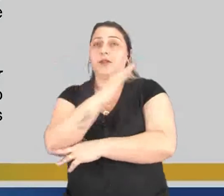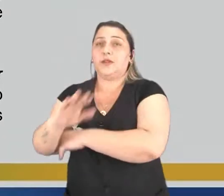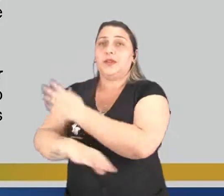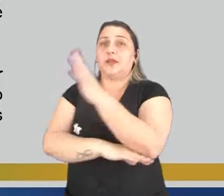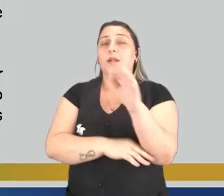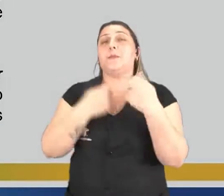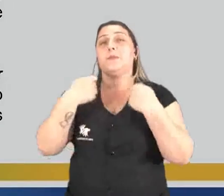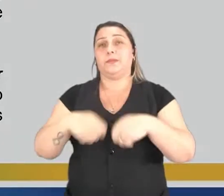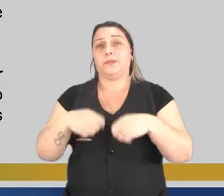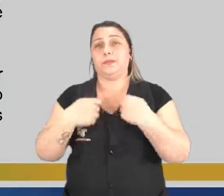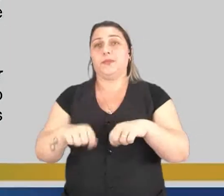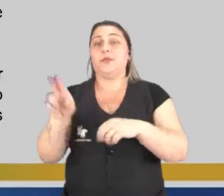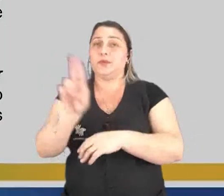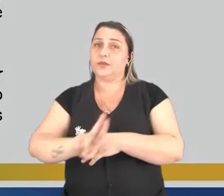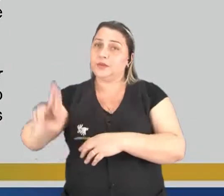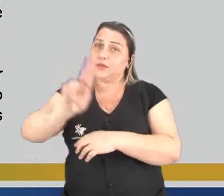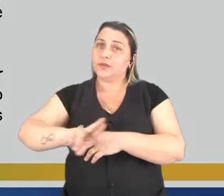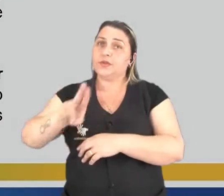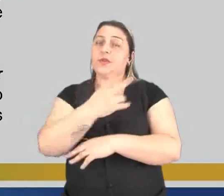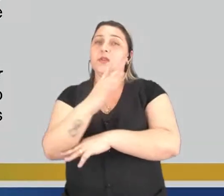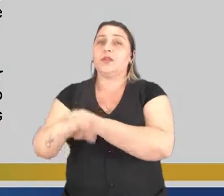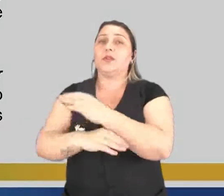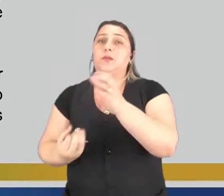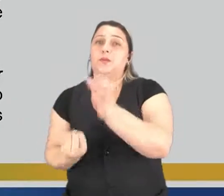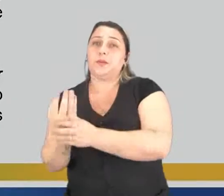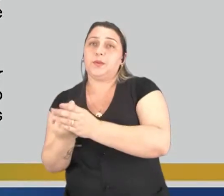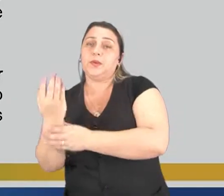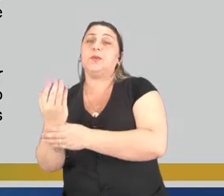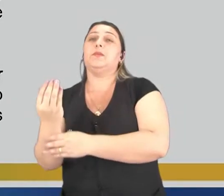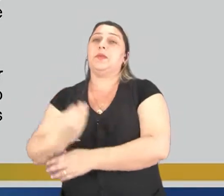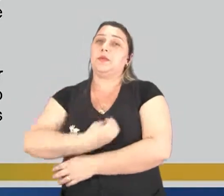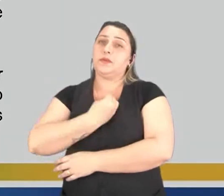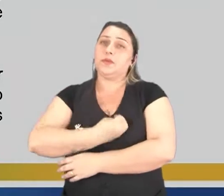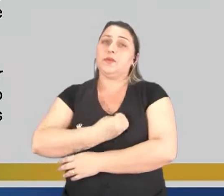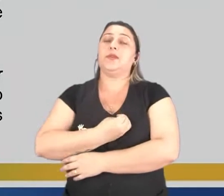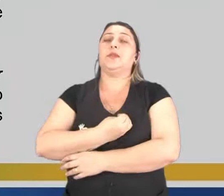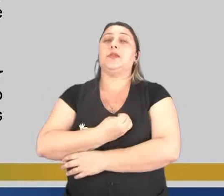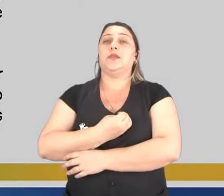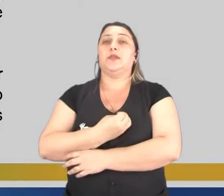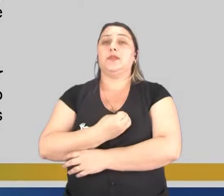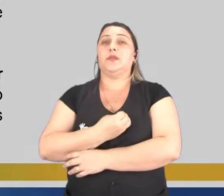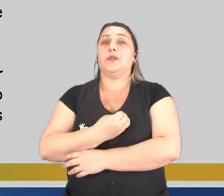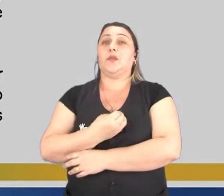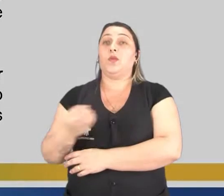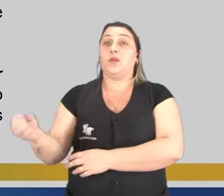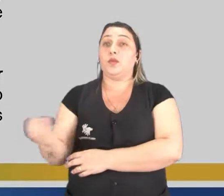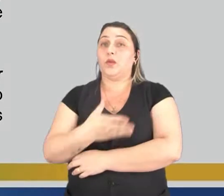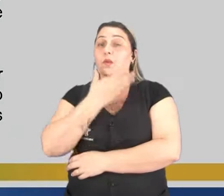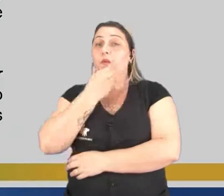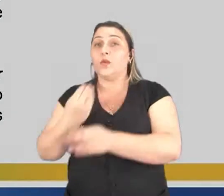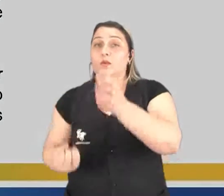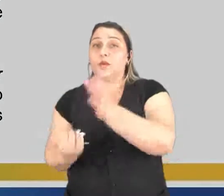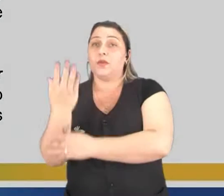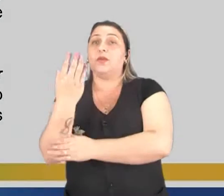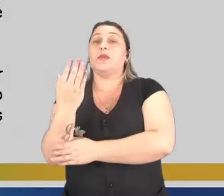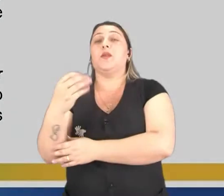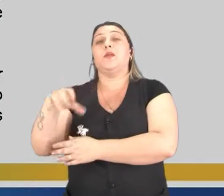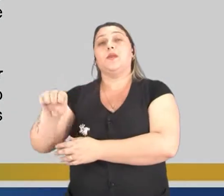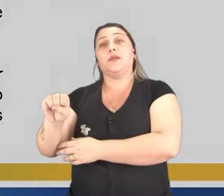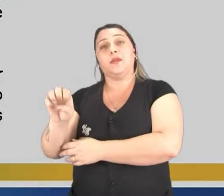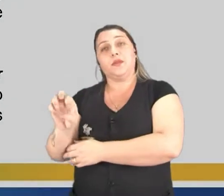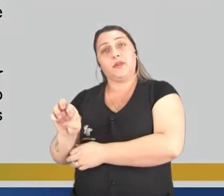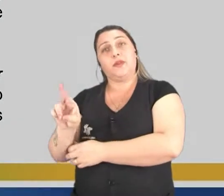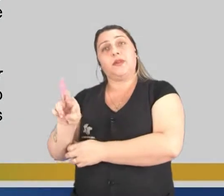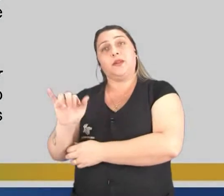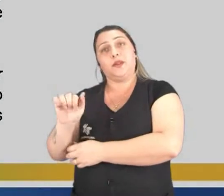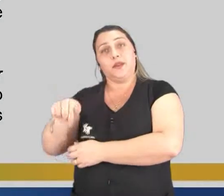Dependiam da natureza, utilizavam a natureza para produzir e para sobreviver. Então, esse novo homem amazônico que vai surgir, que é o seringueiro, né, na